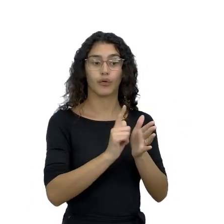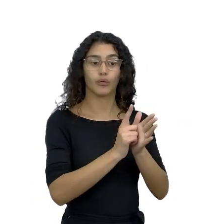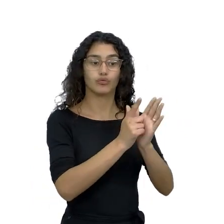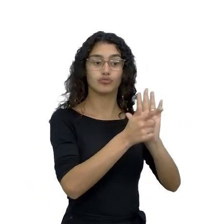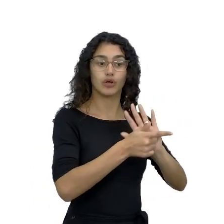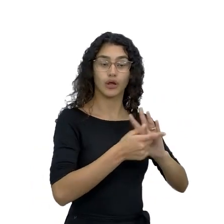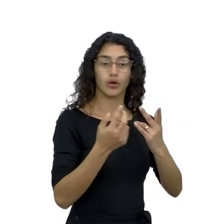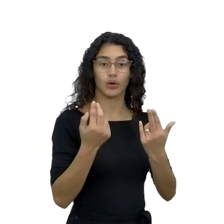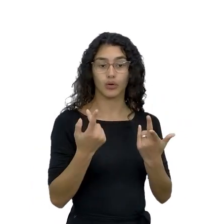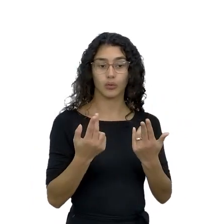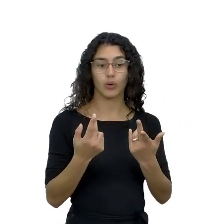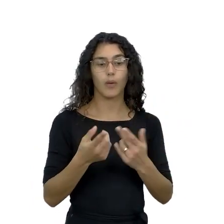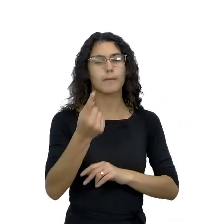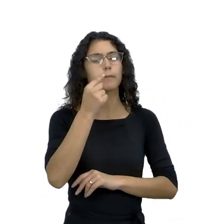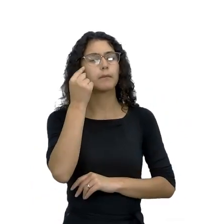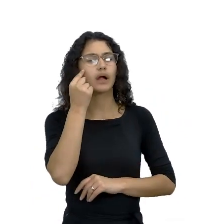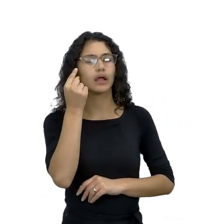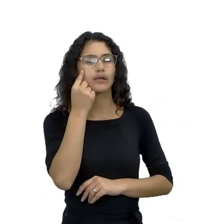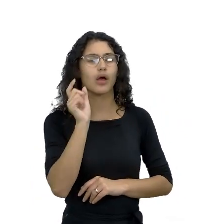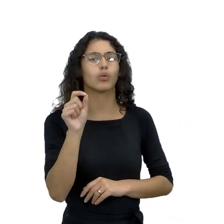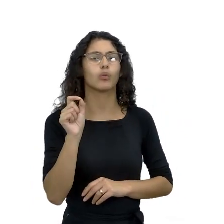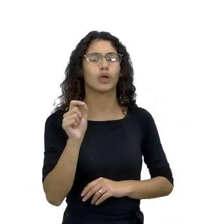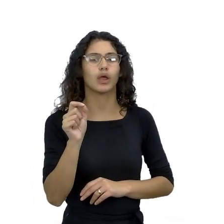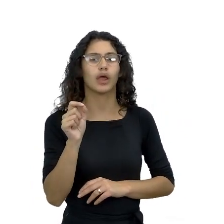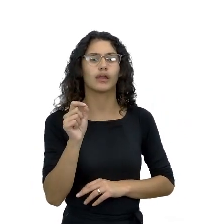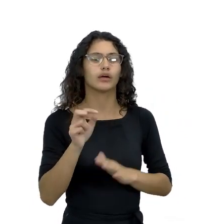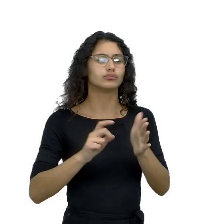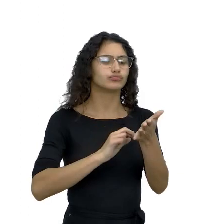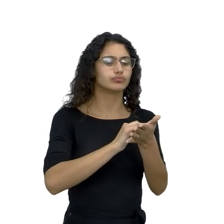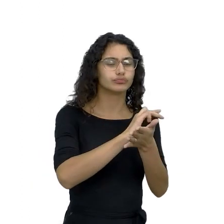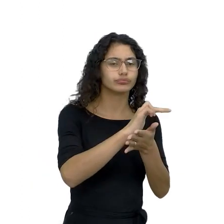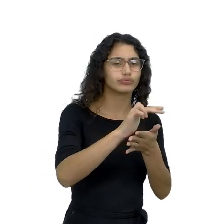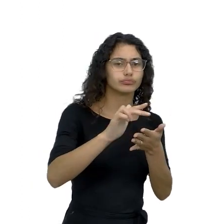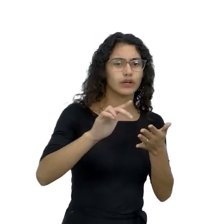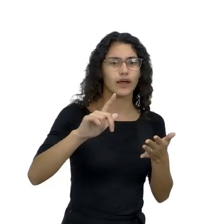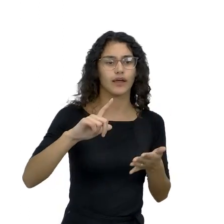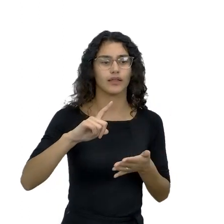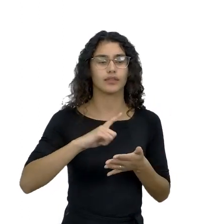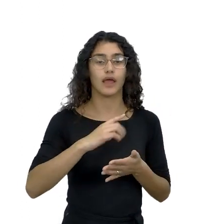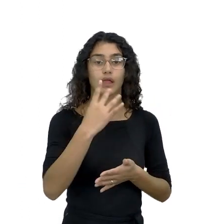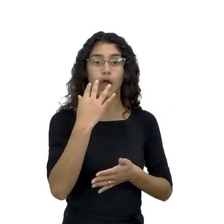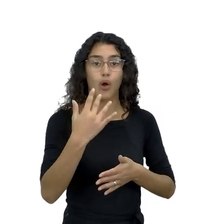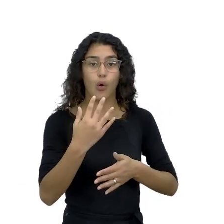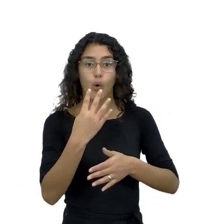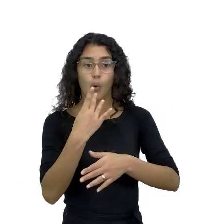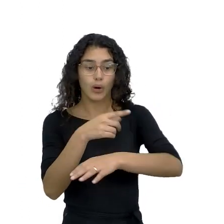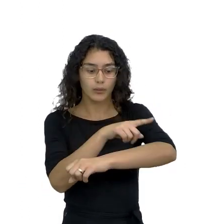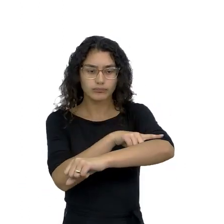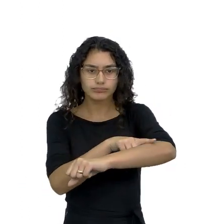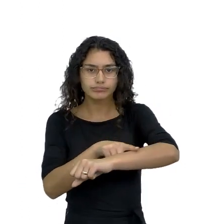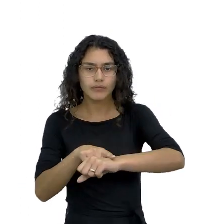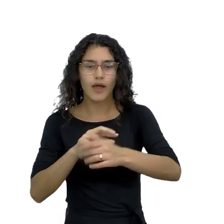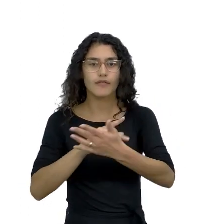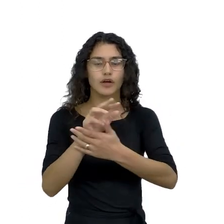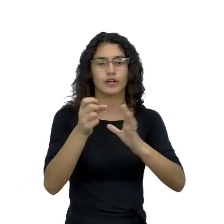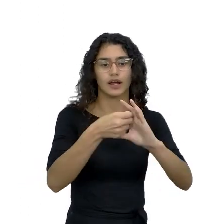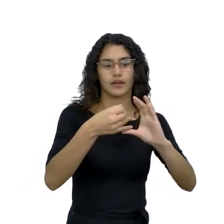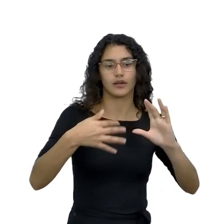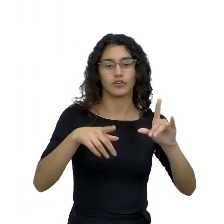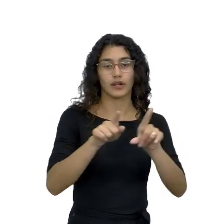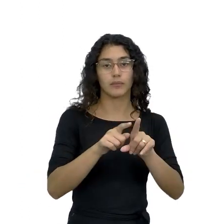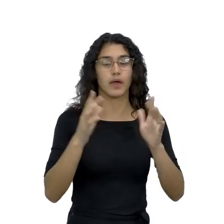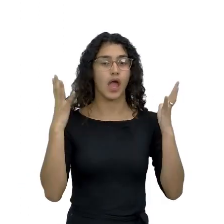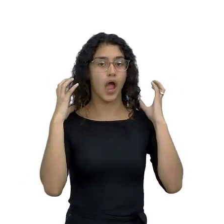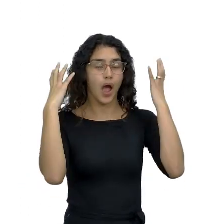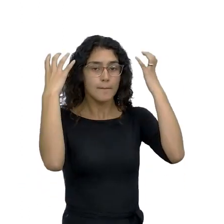Homo. E pensar na diversidade da cor da pele e outras características como